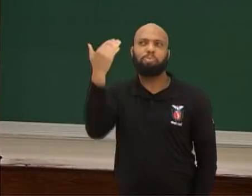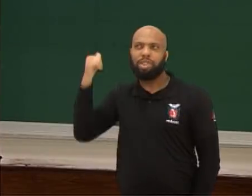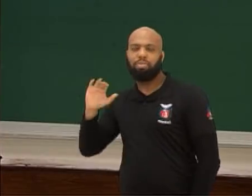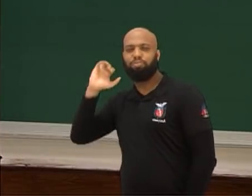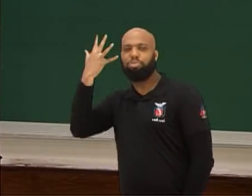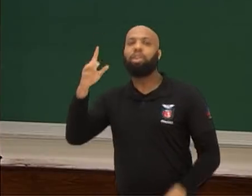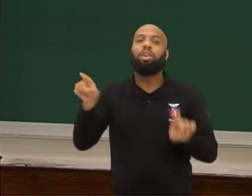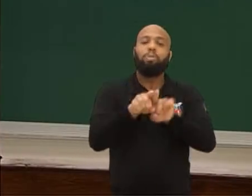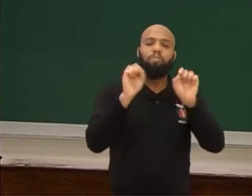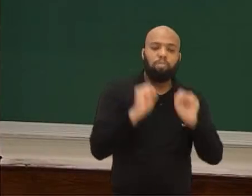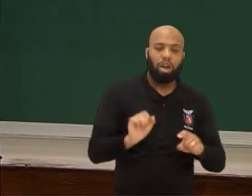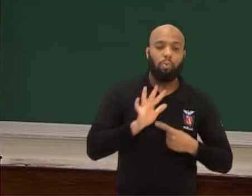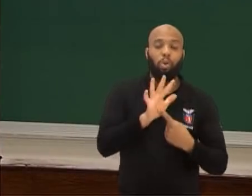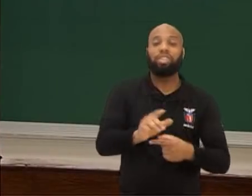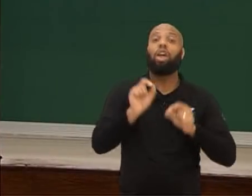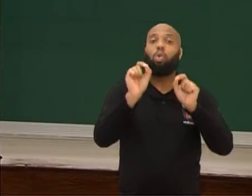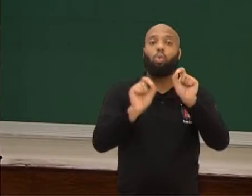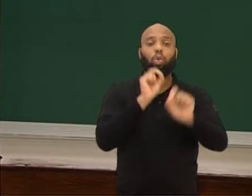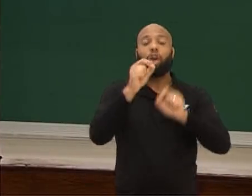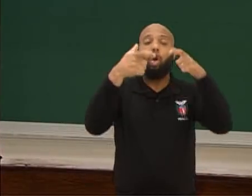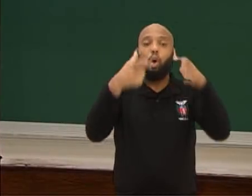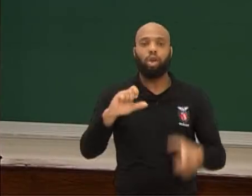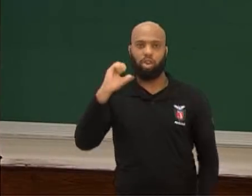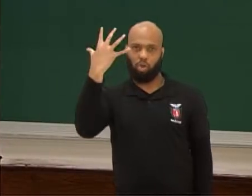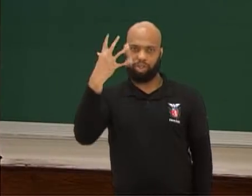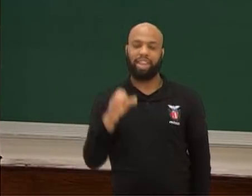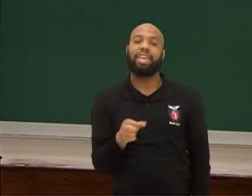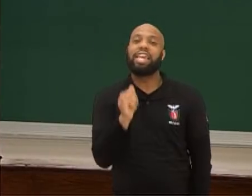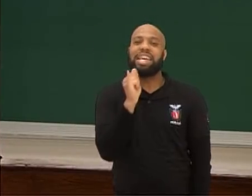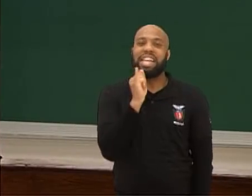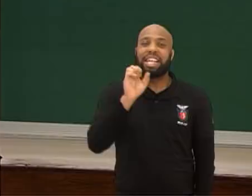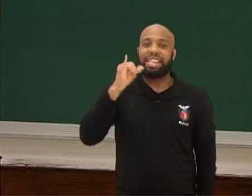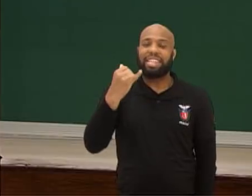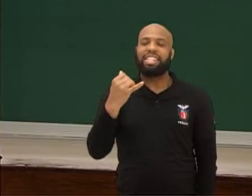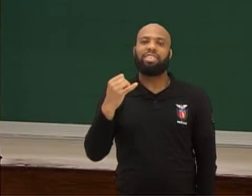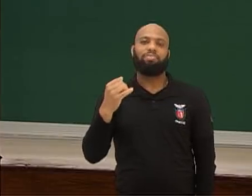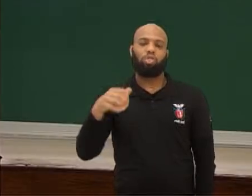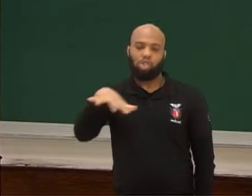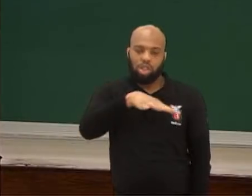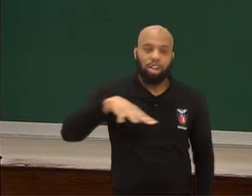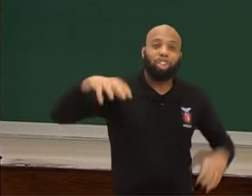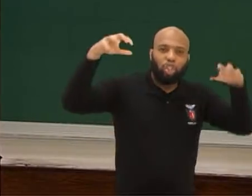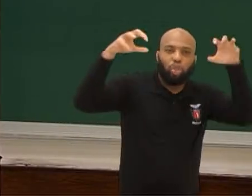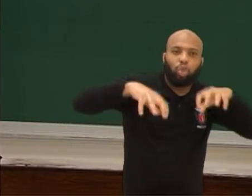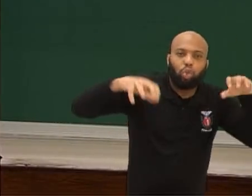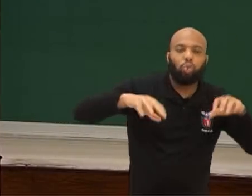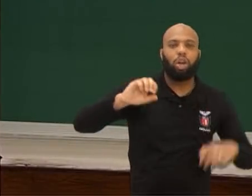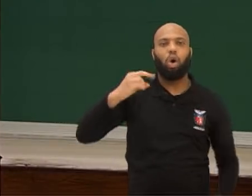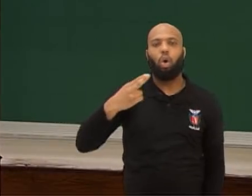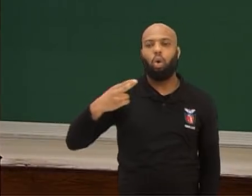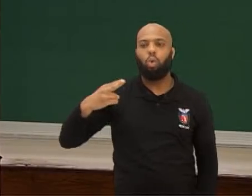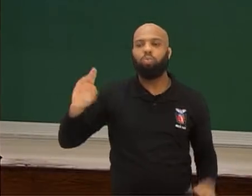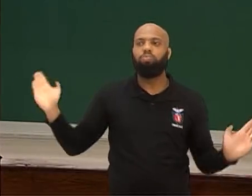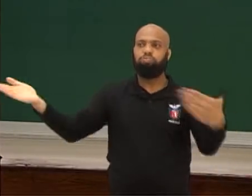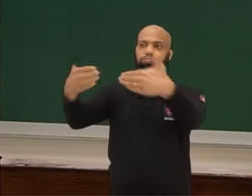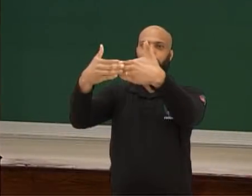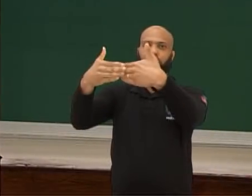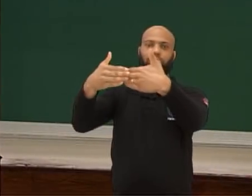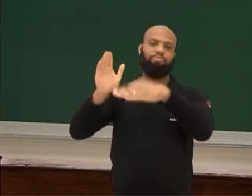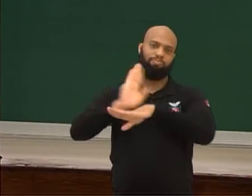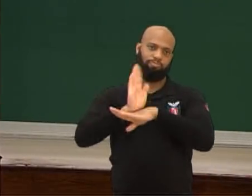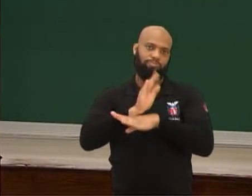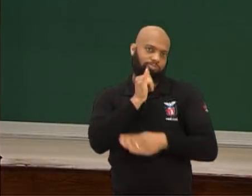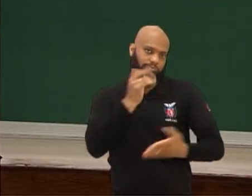também indicar um local da cena. Por exemplo, se ela está acontecendo no local que está chovendo, ou no ambiente fechado, no